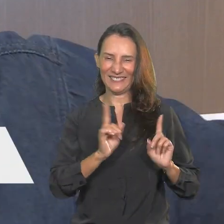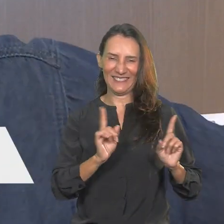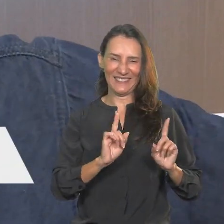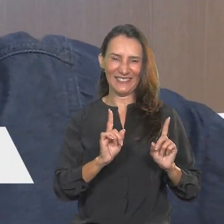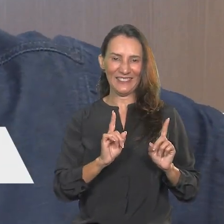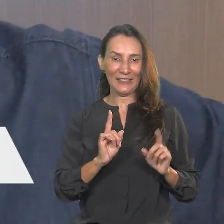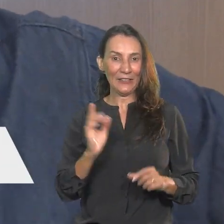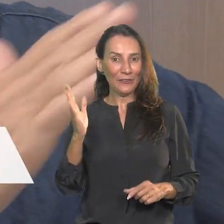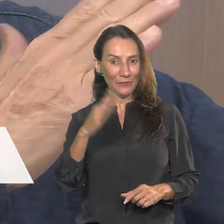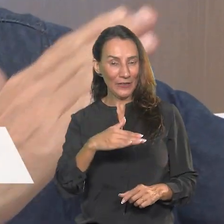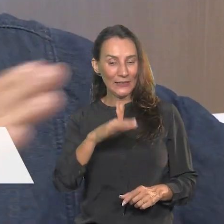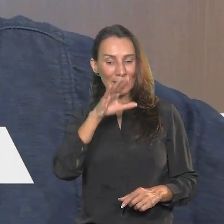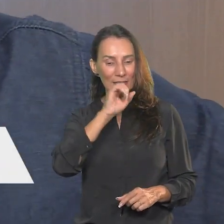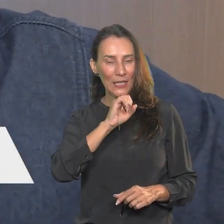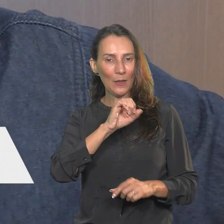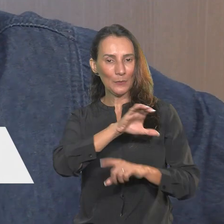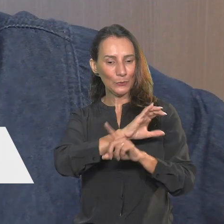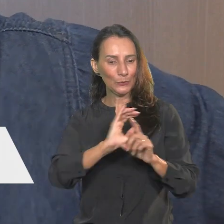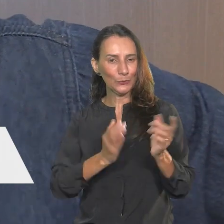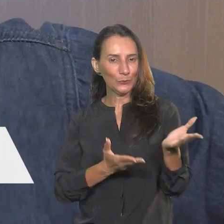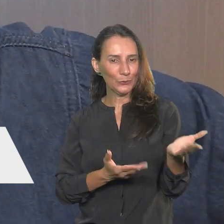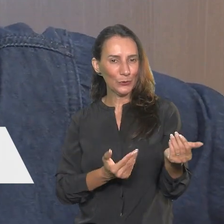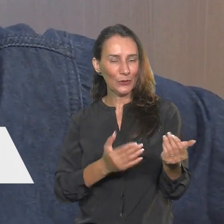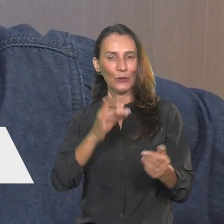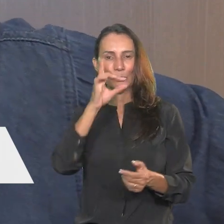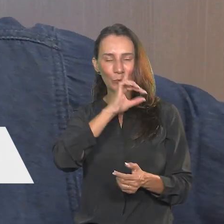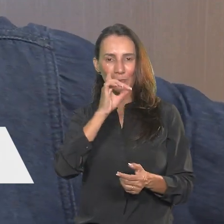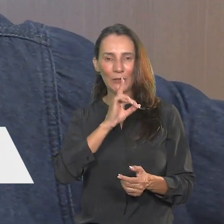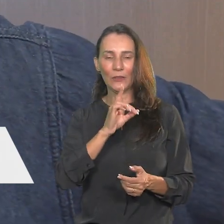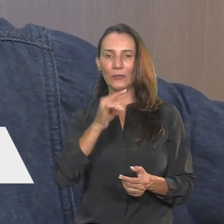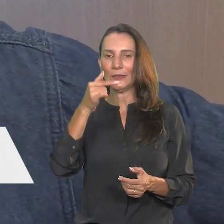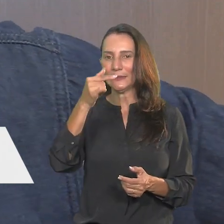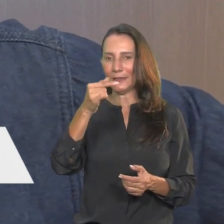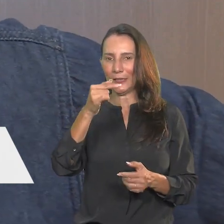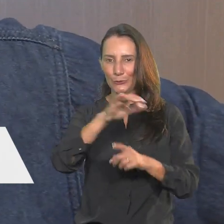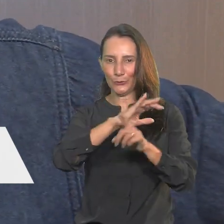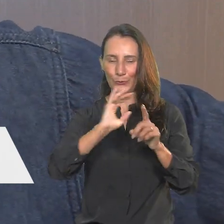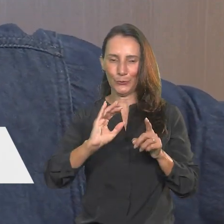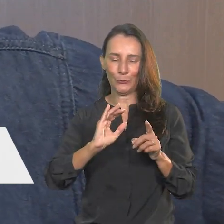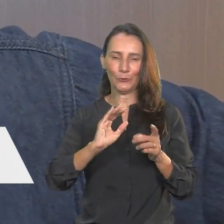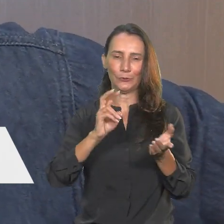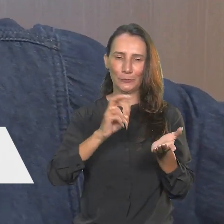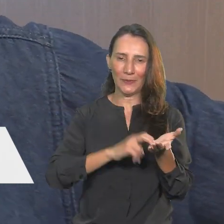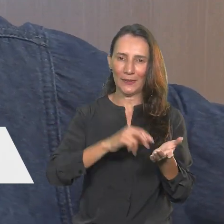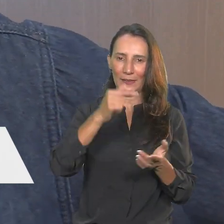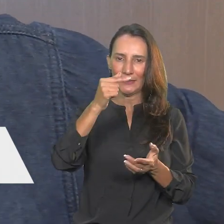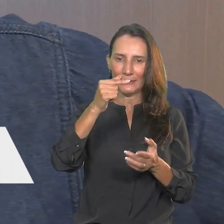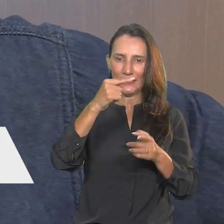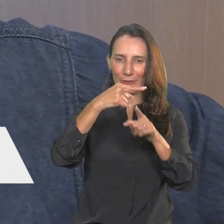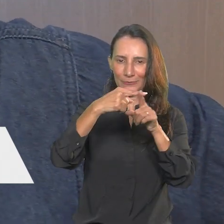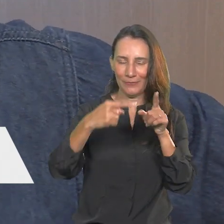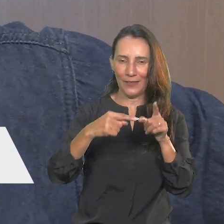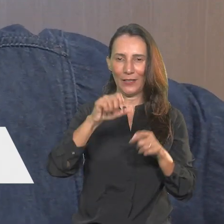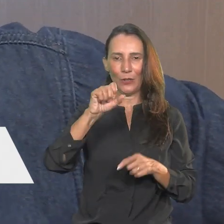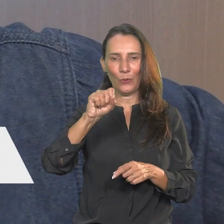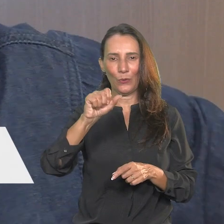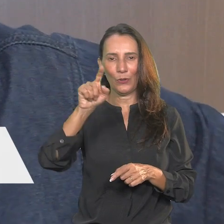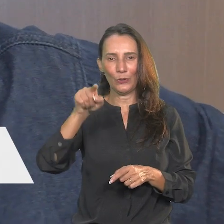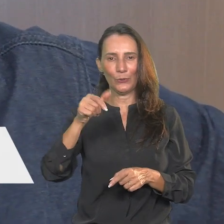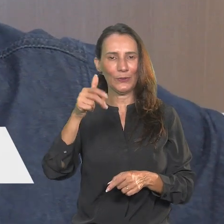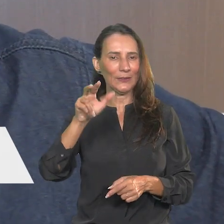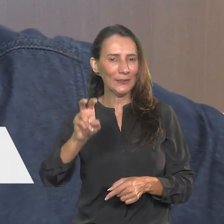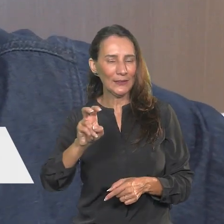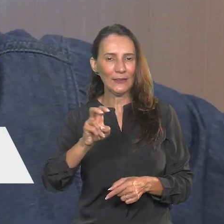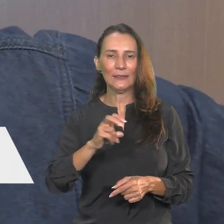Sábado, juventude, e domingo, 6 cultos, 7h30 da manhã, depois 8h15, depois às 10